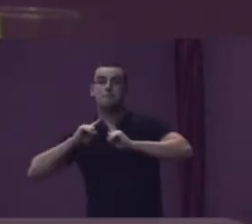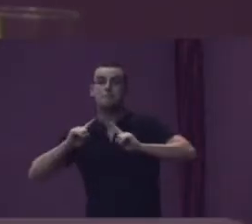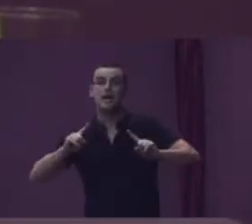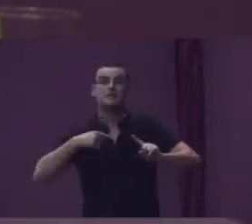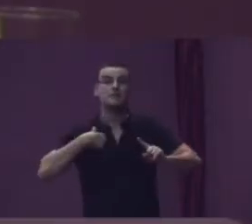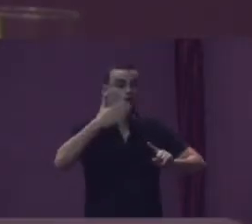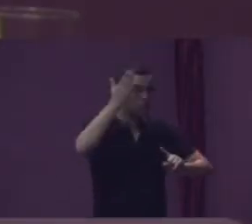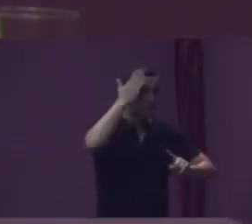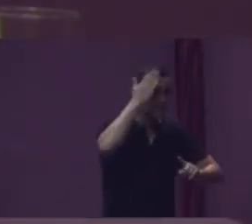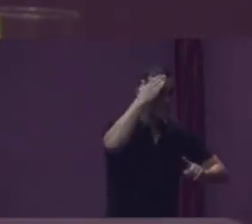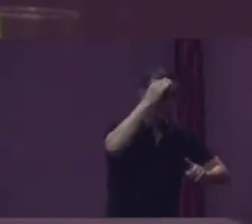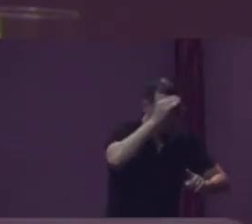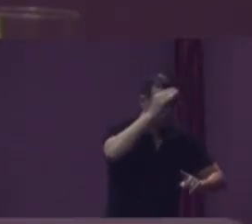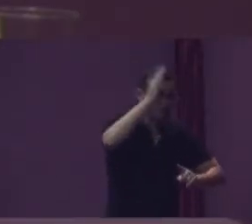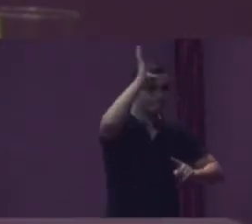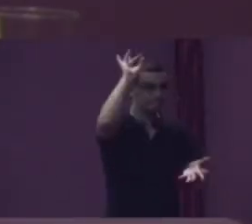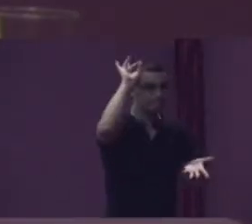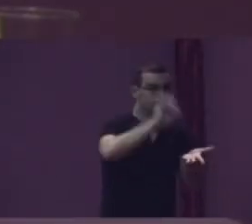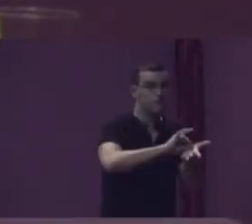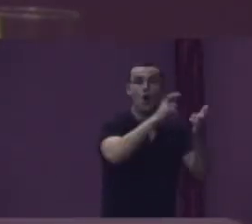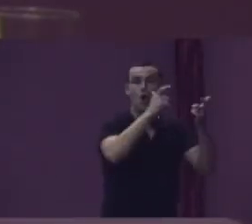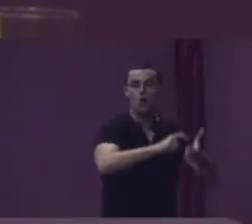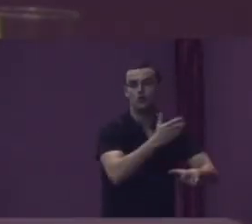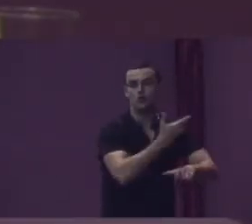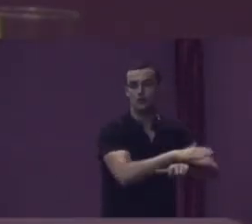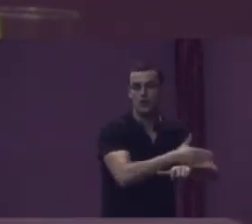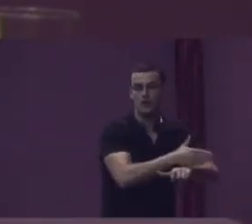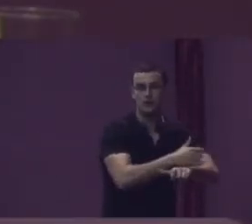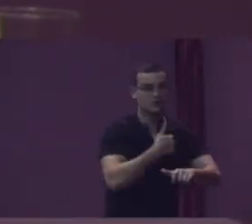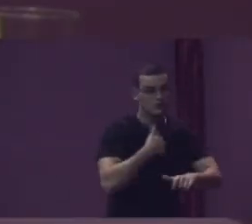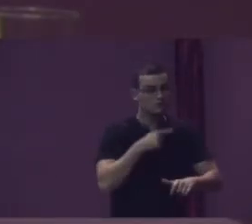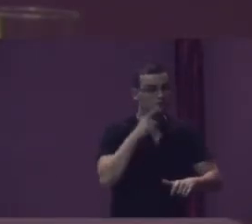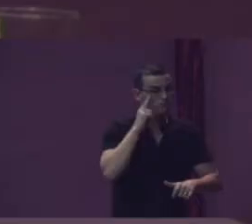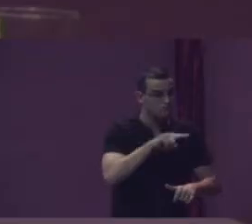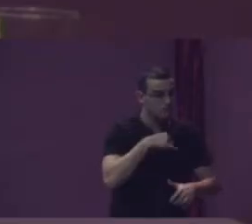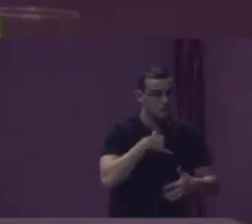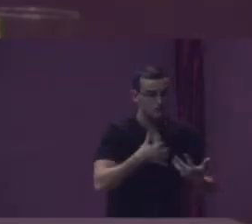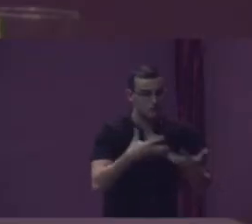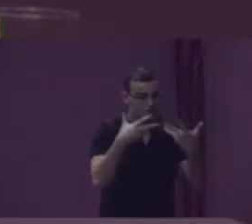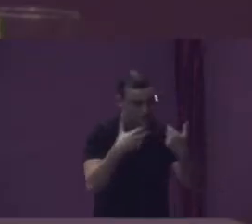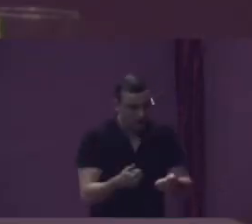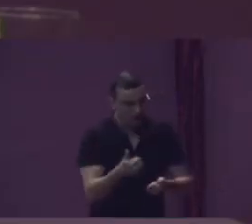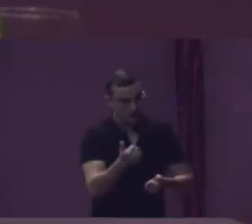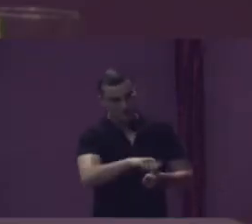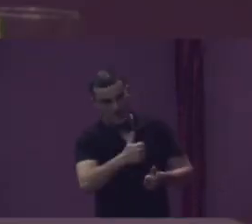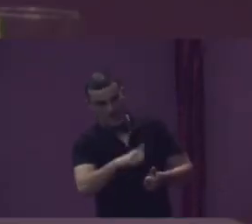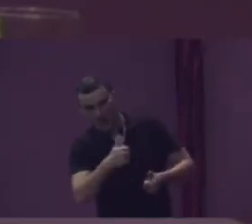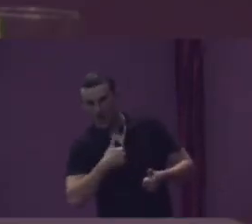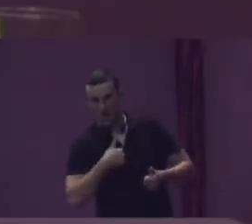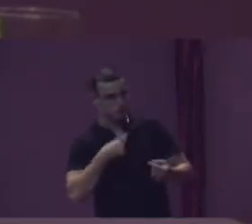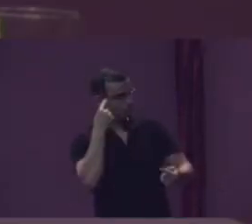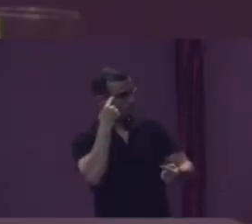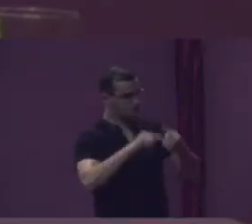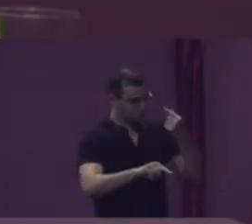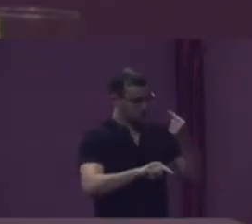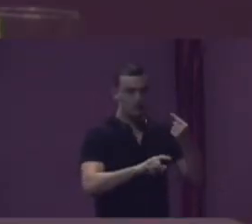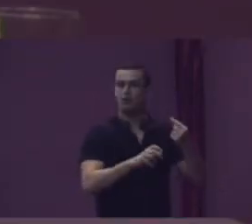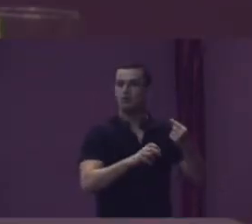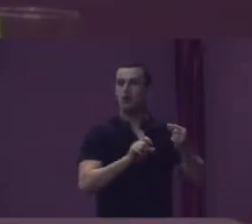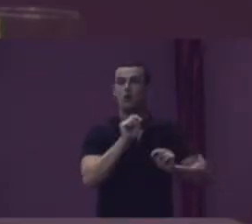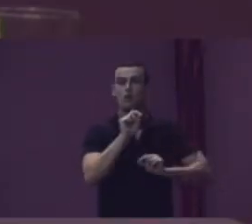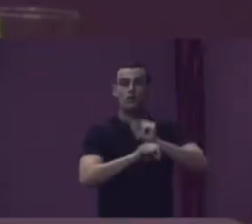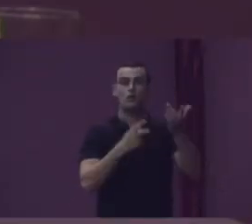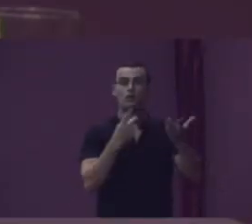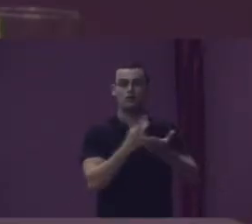que habilita a avaliar e a criticar, aceitar ou contestar, incorporar ou refutar os postulados do ofício,